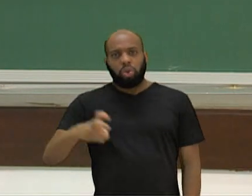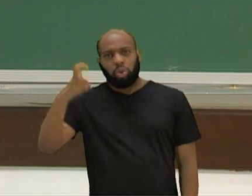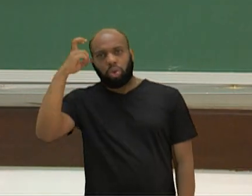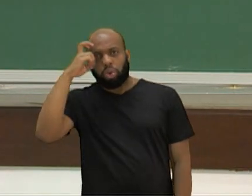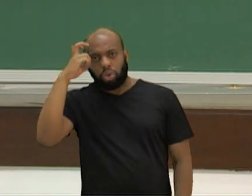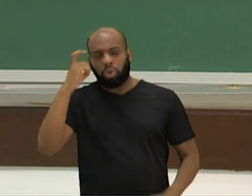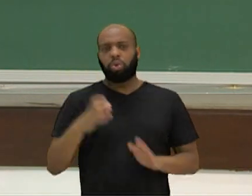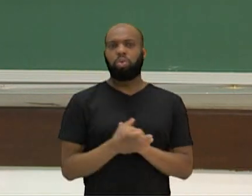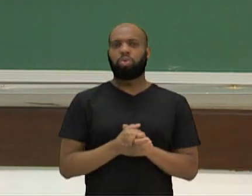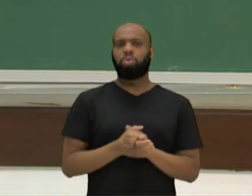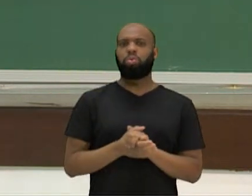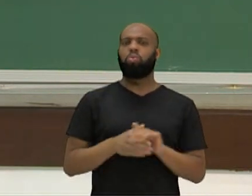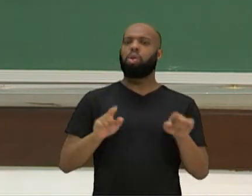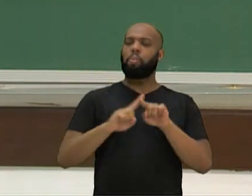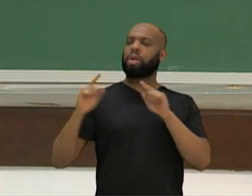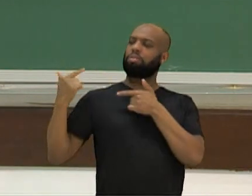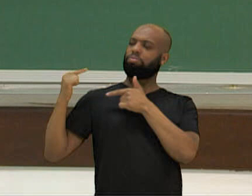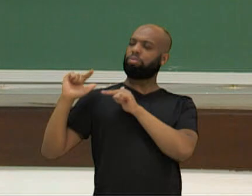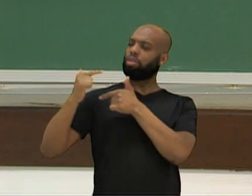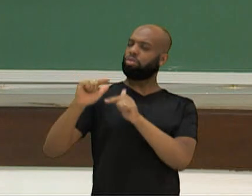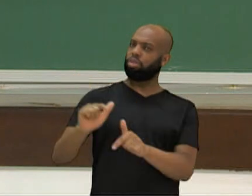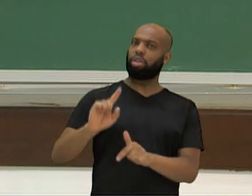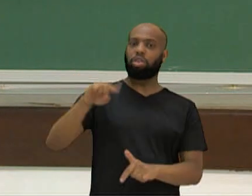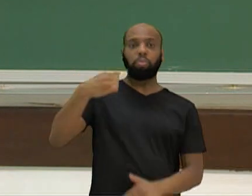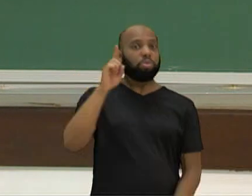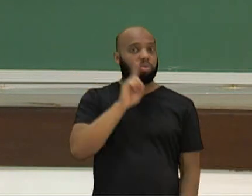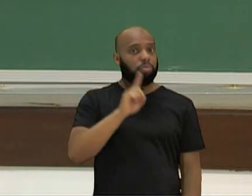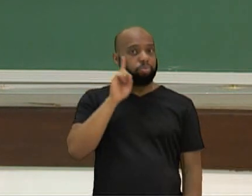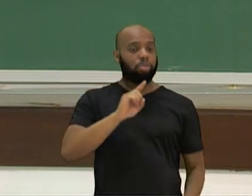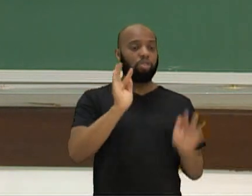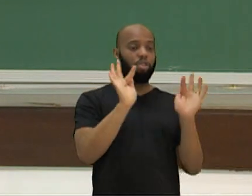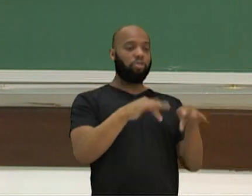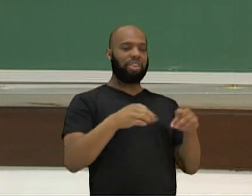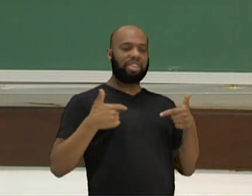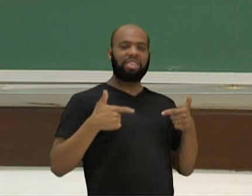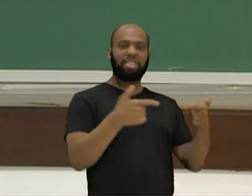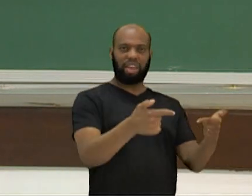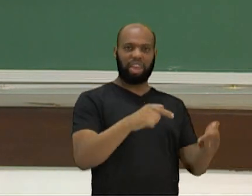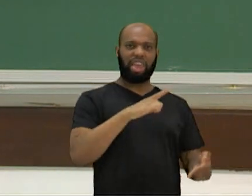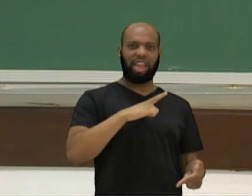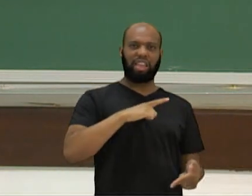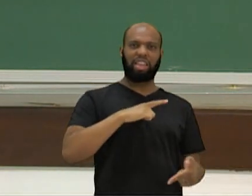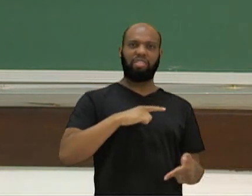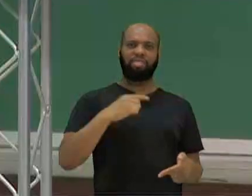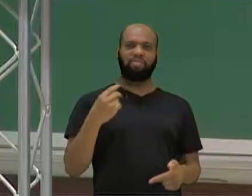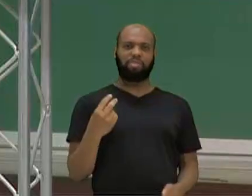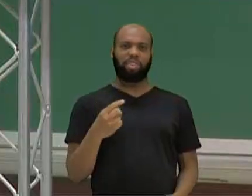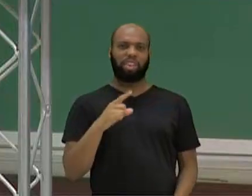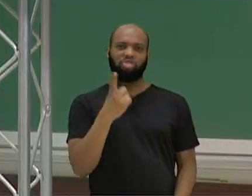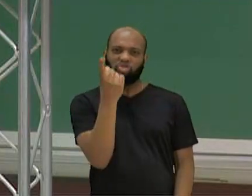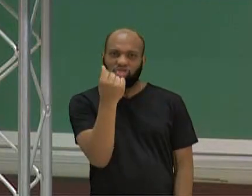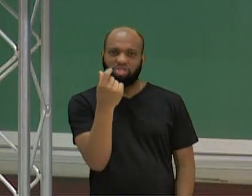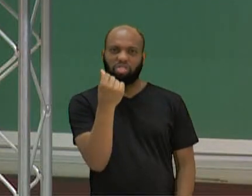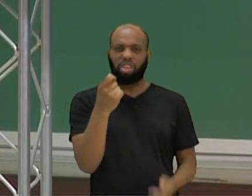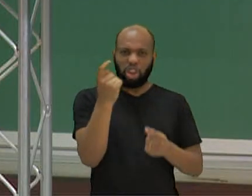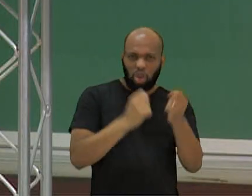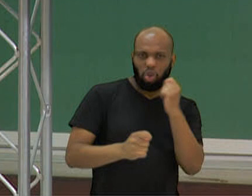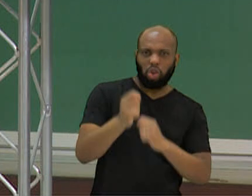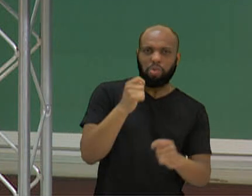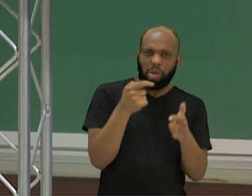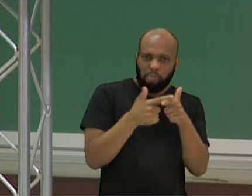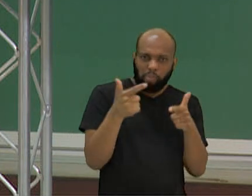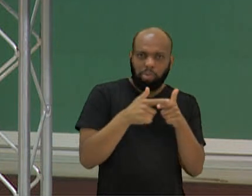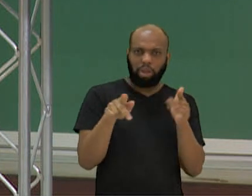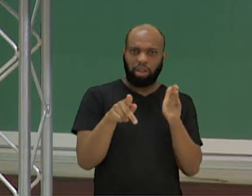erudita, assim, aí foram para os Estados Unidos e em meio ao fim da guerra, teve a quebra da Bolsa de Valores, várias coisas, as